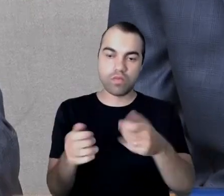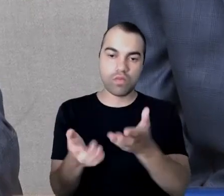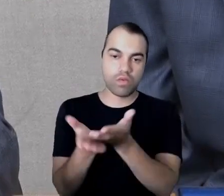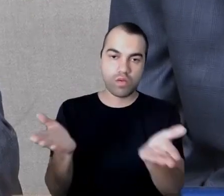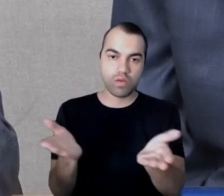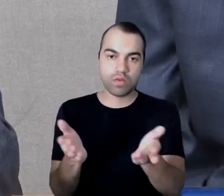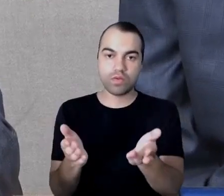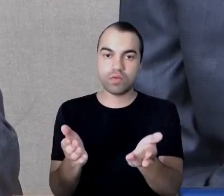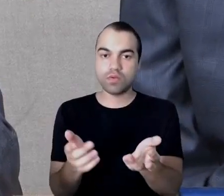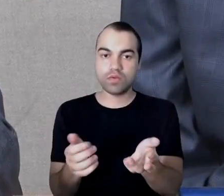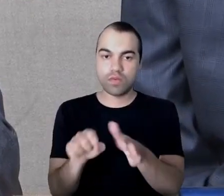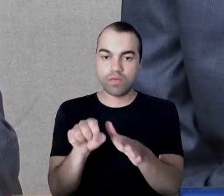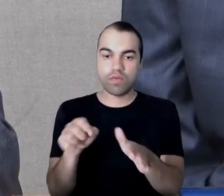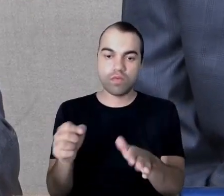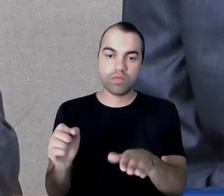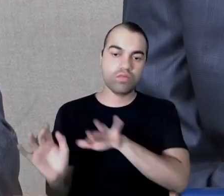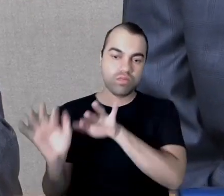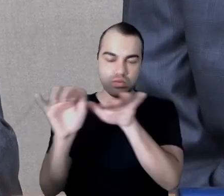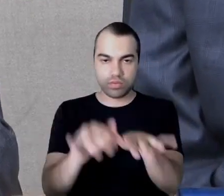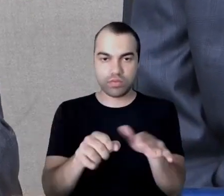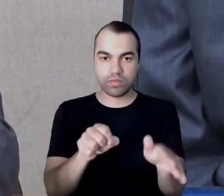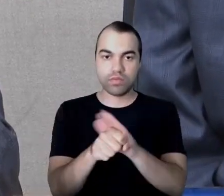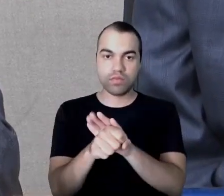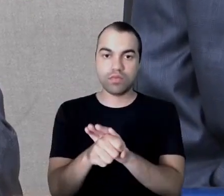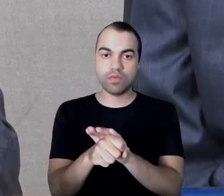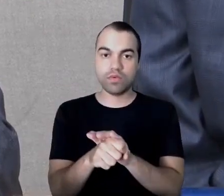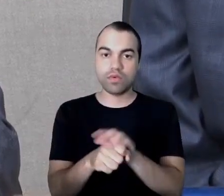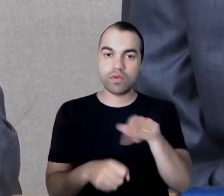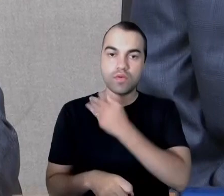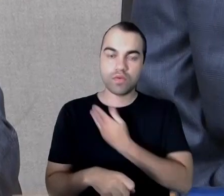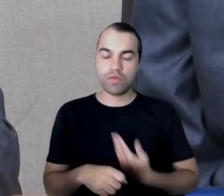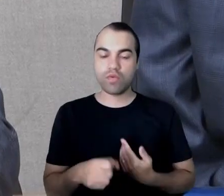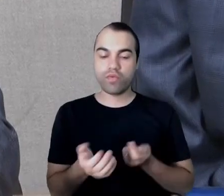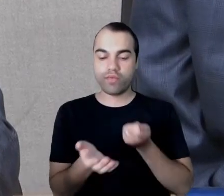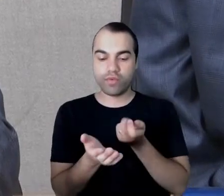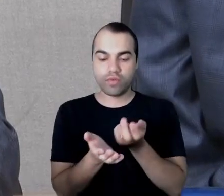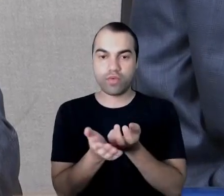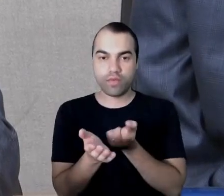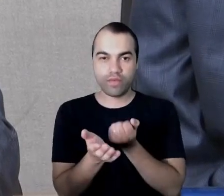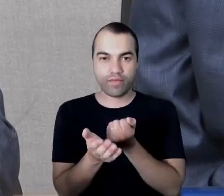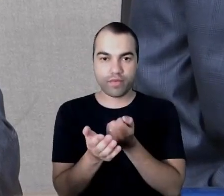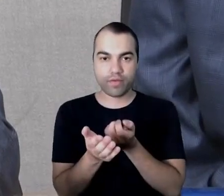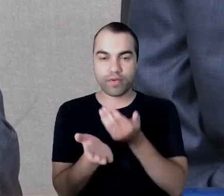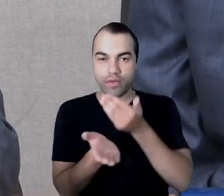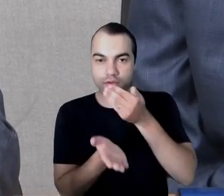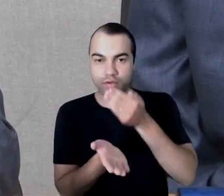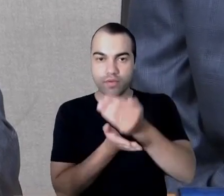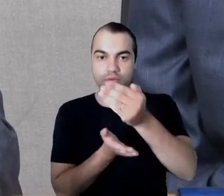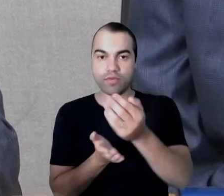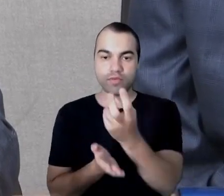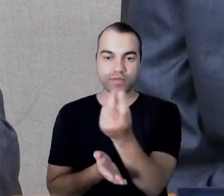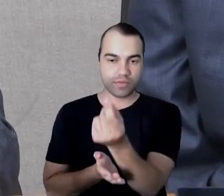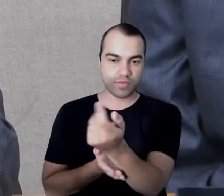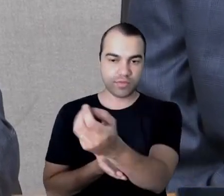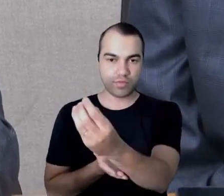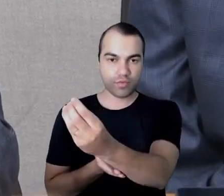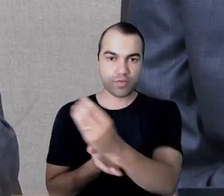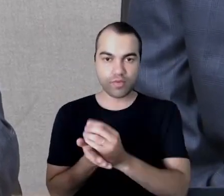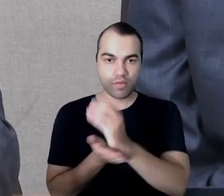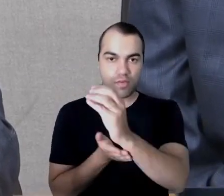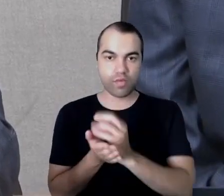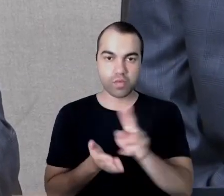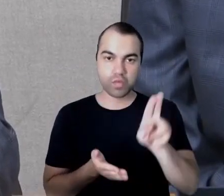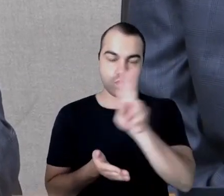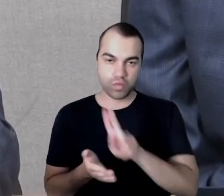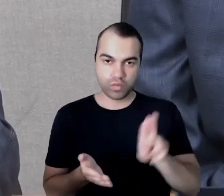por uma relação que de maneira informal já existe o governo vai começar a receber dinheiro pela utilização desses lotes e vai ser